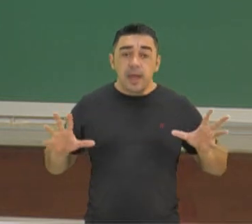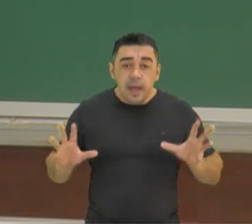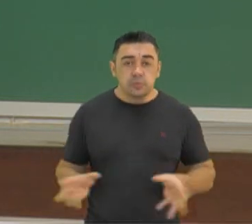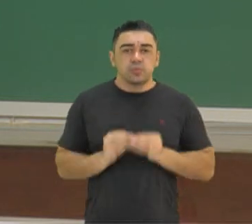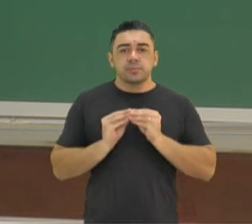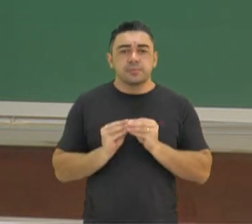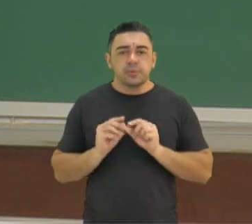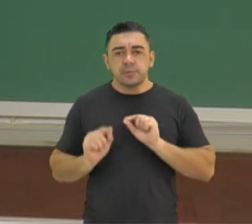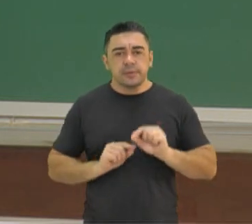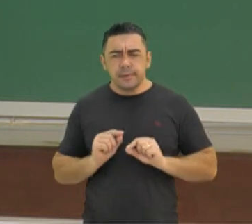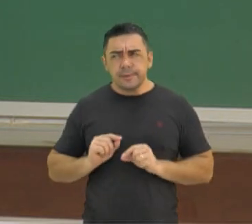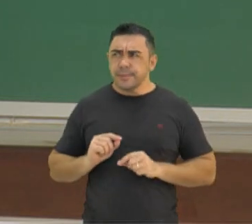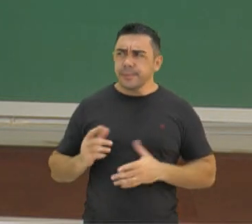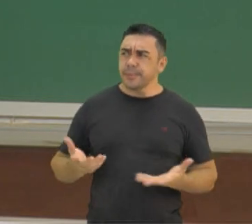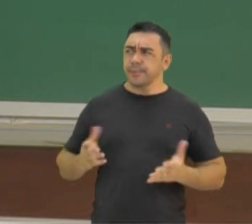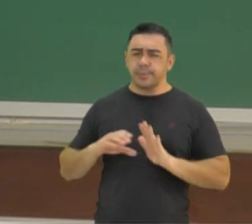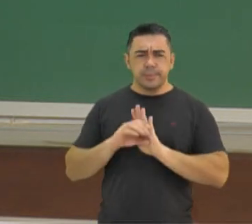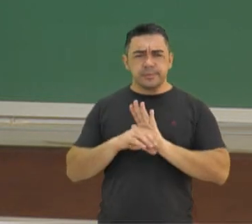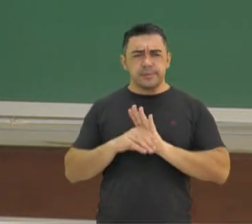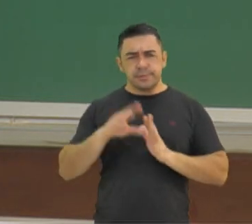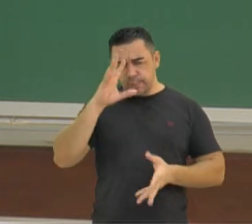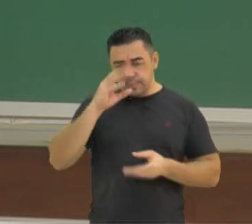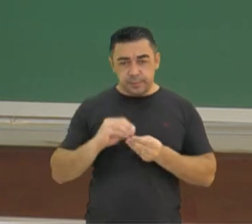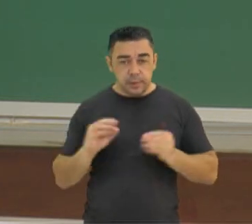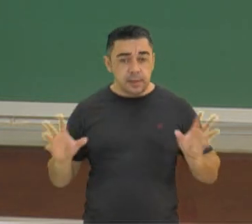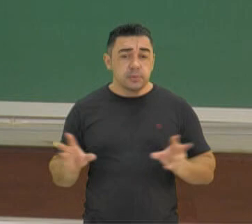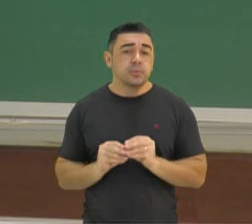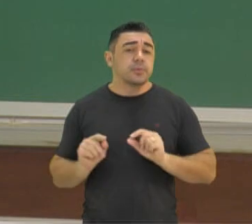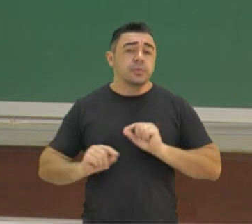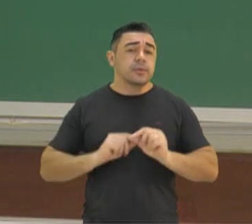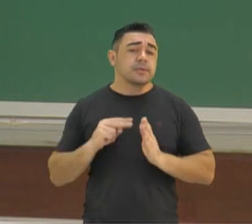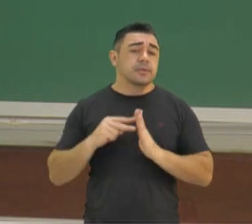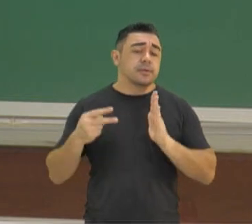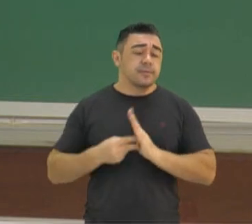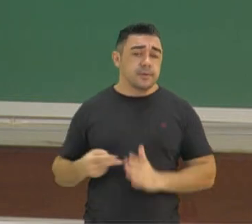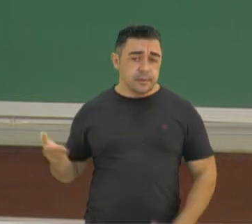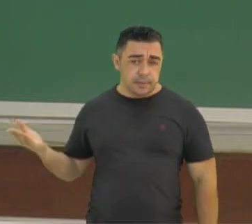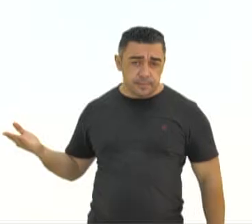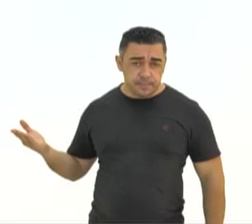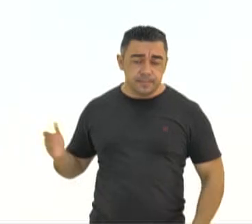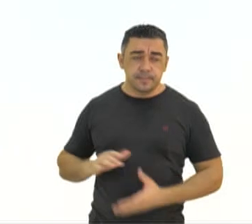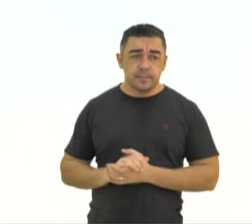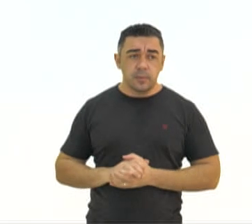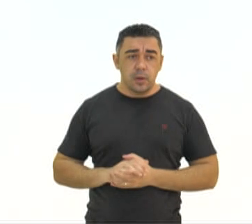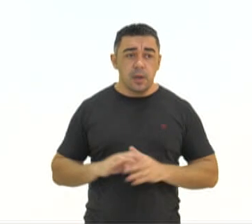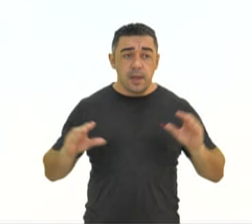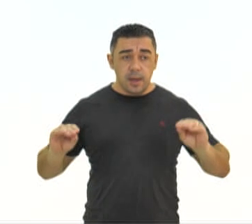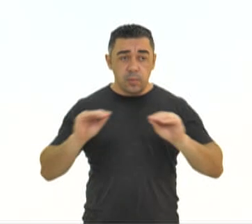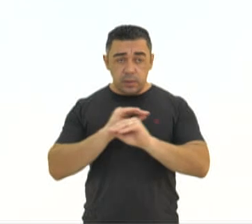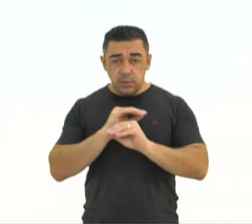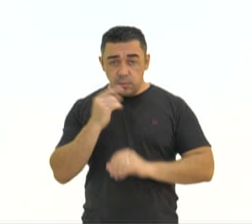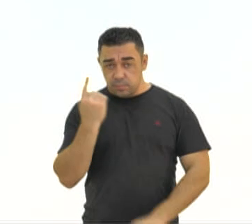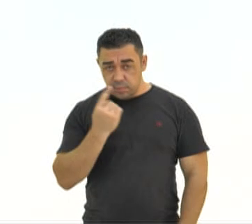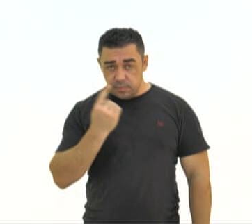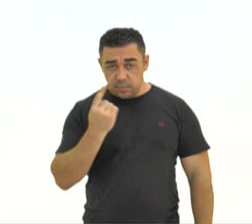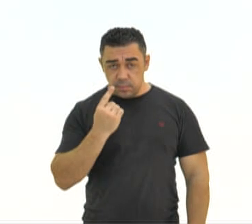Resumindo, não compreendi muito esse conceito, professor. Então, resumindo, o que seria essa equação linear? Toda equação do primeiro